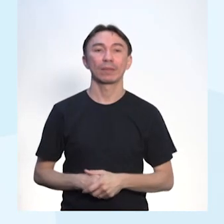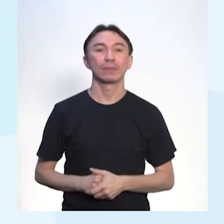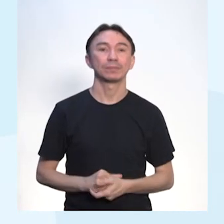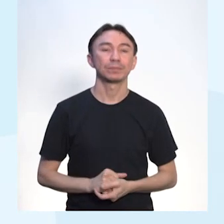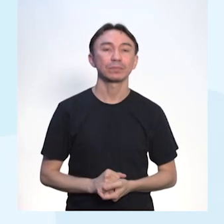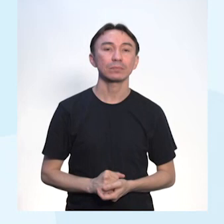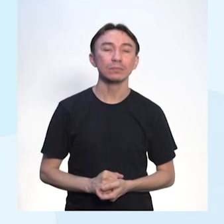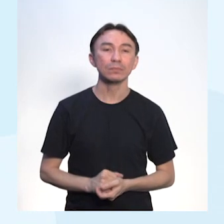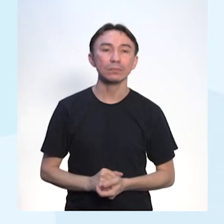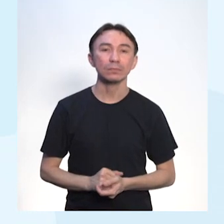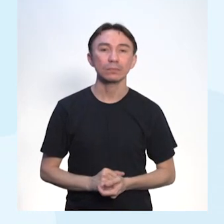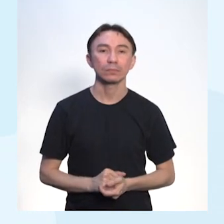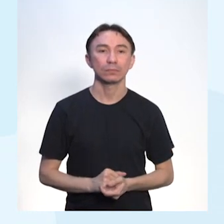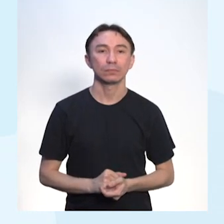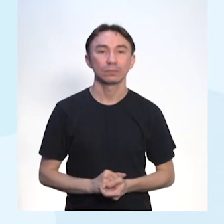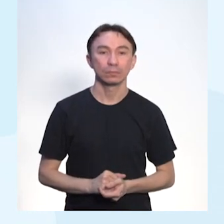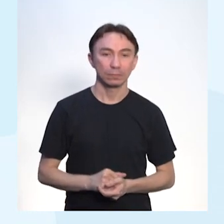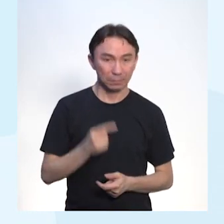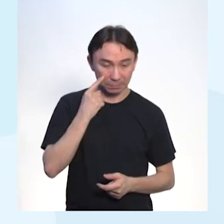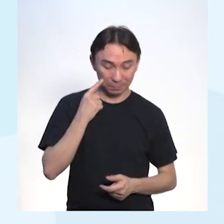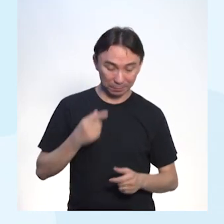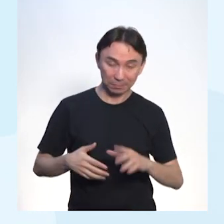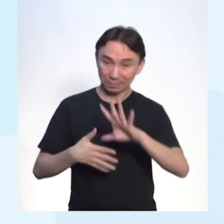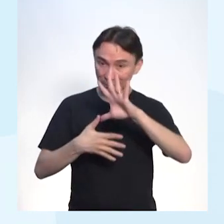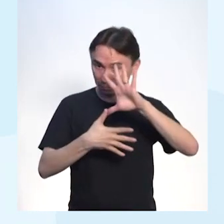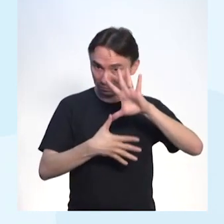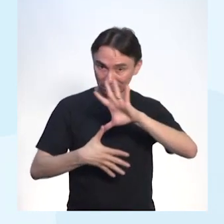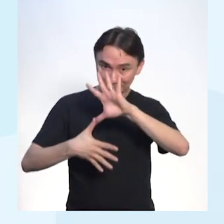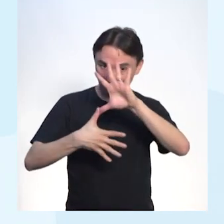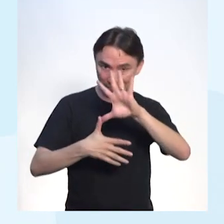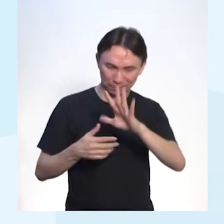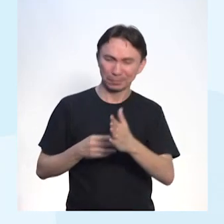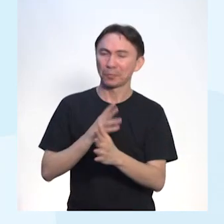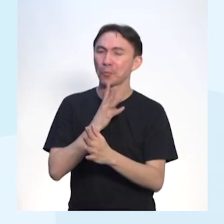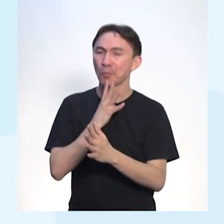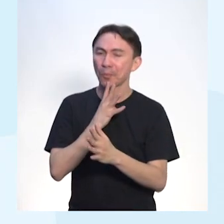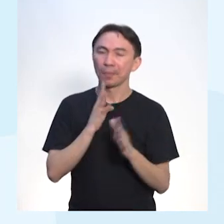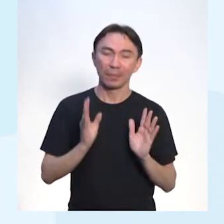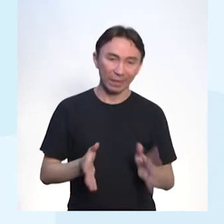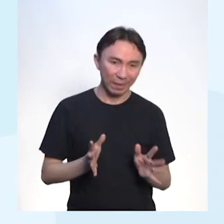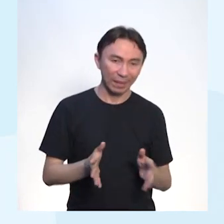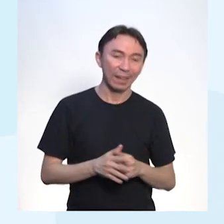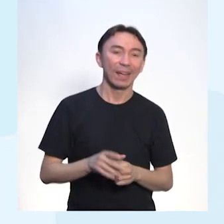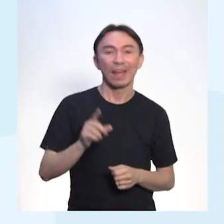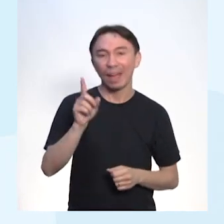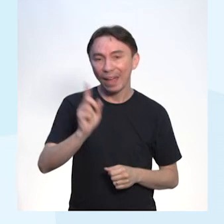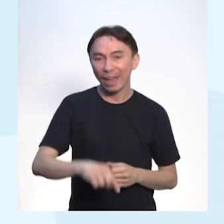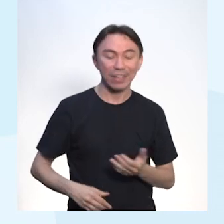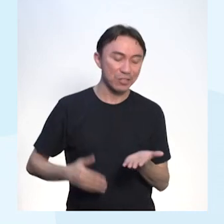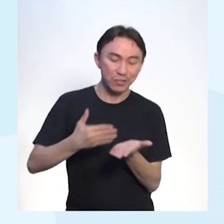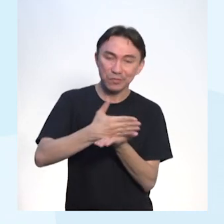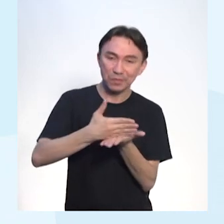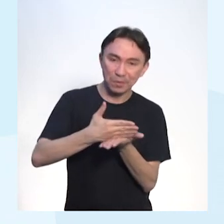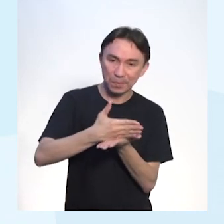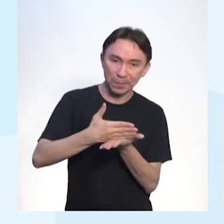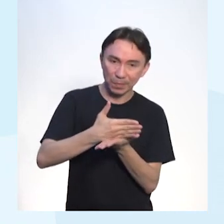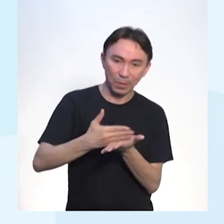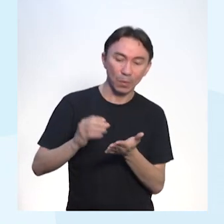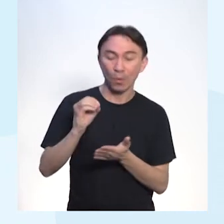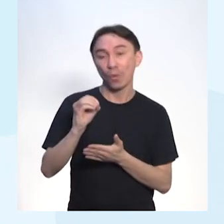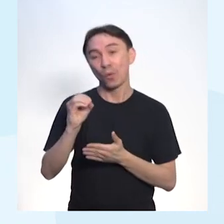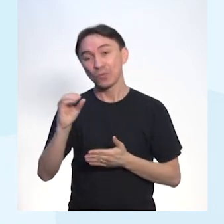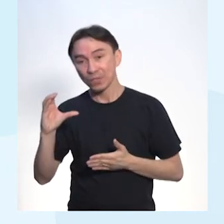Próxima tela, este mapa vocês já conhecem, é essa divisão ocidental-oriental aí